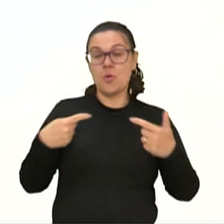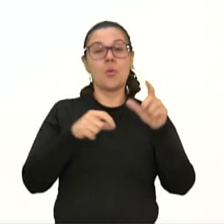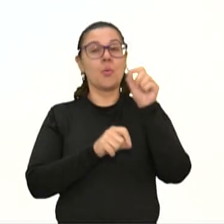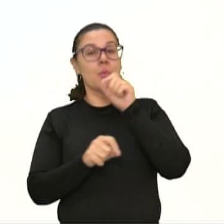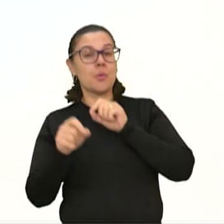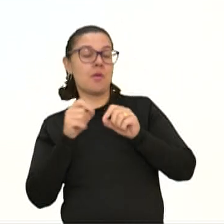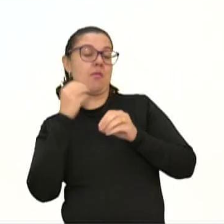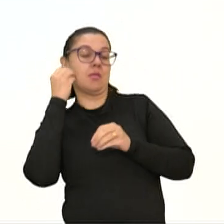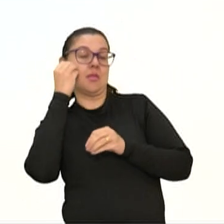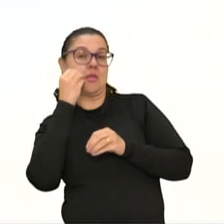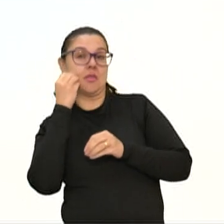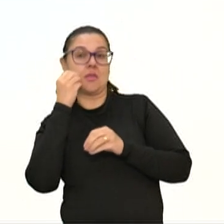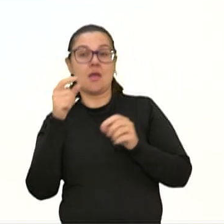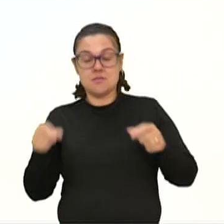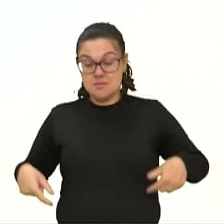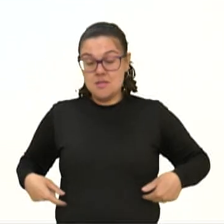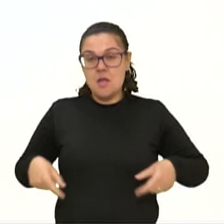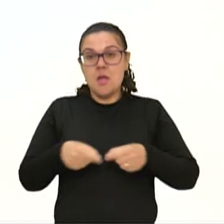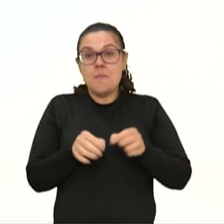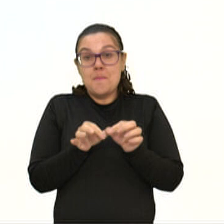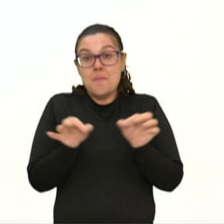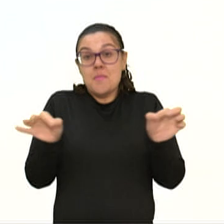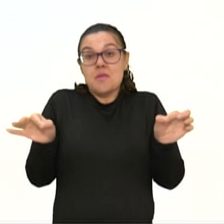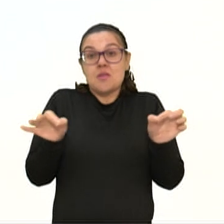quê? Testes de medida